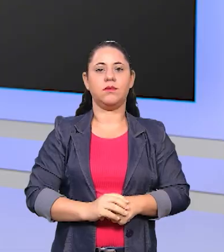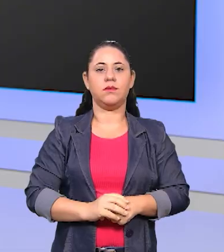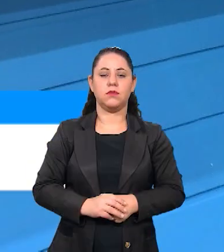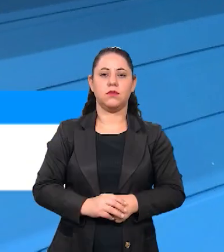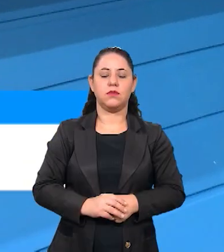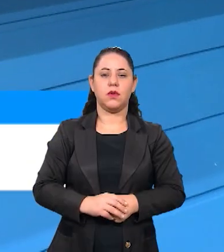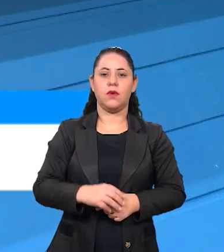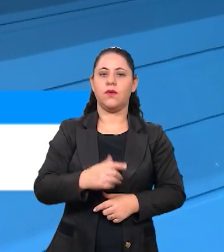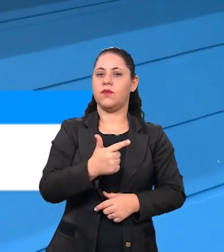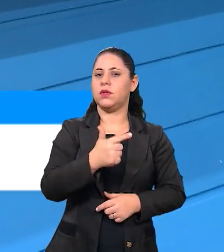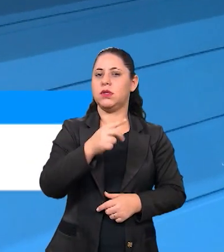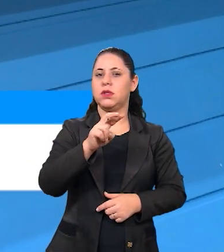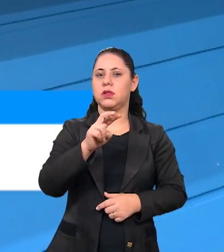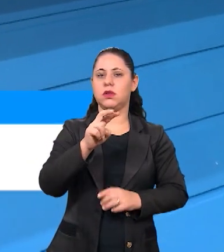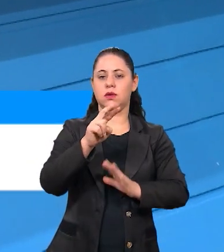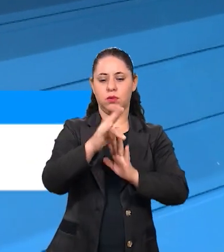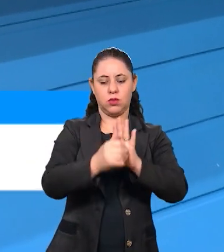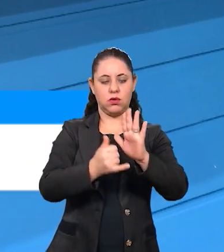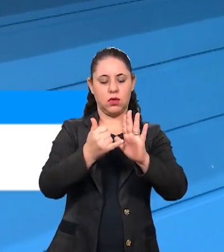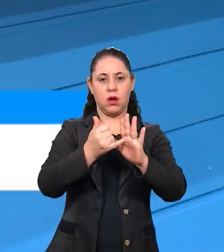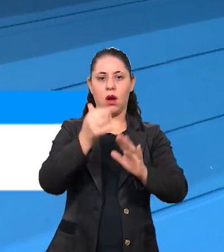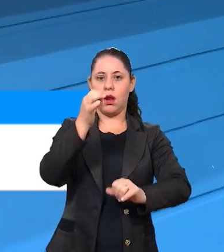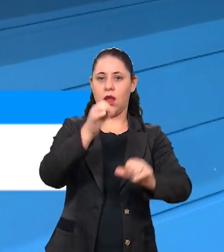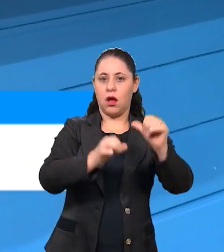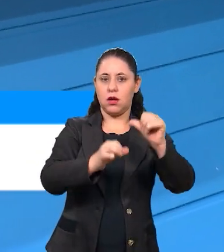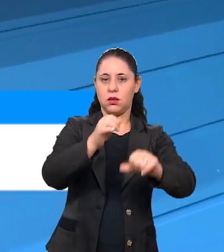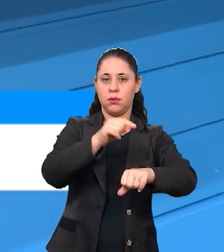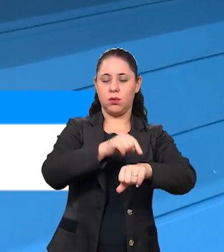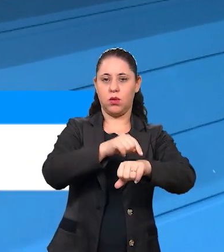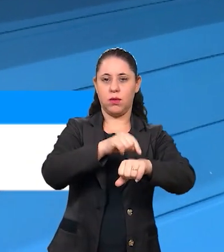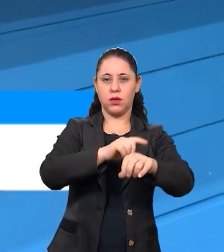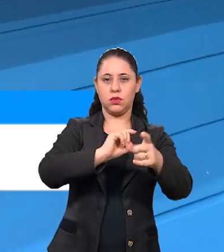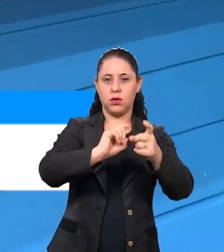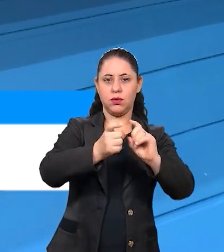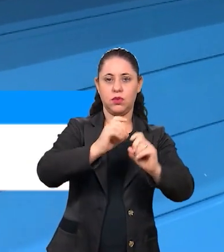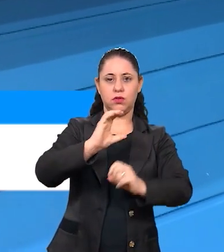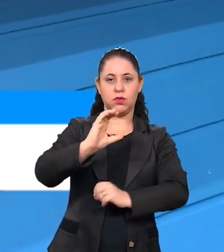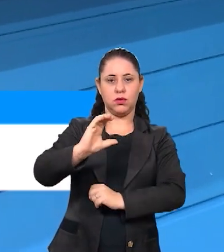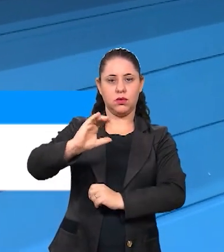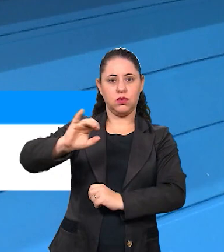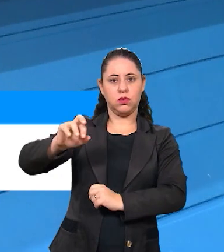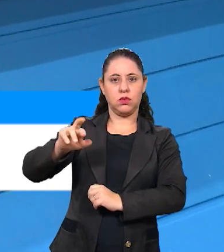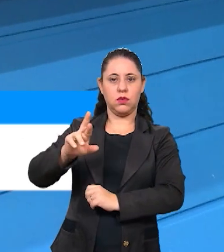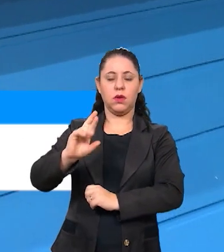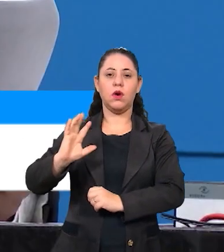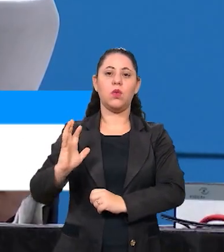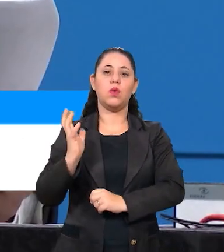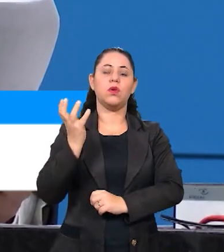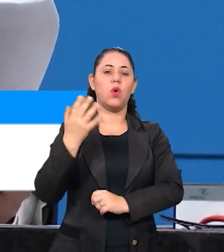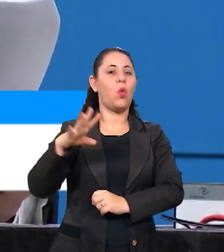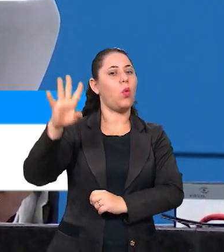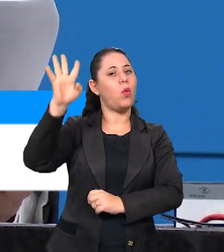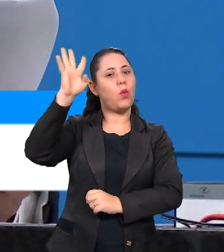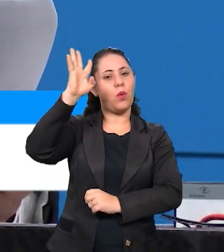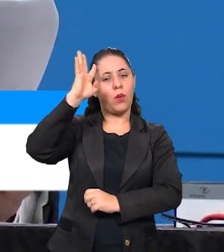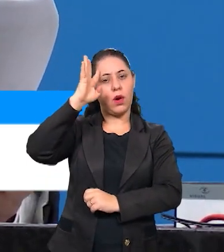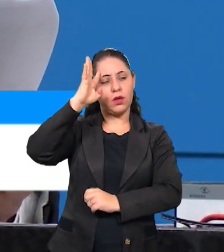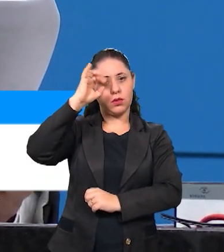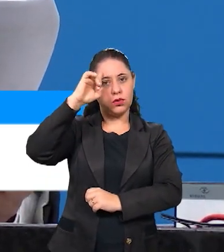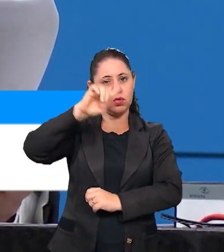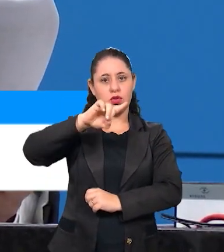Leis. 25 projetos foram analisados durante a reunião da CCJR, realizada